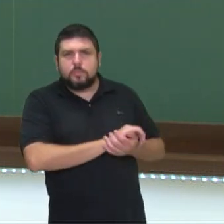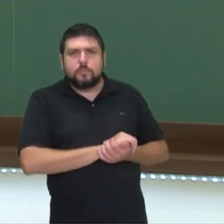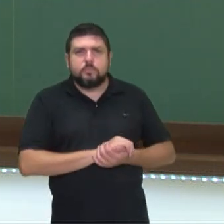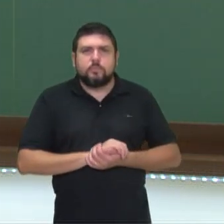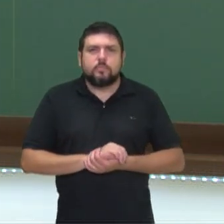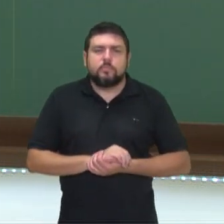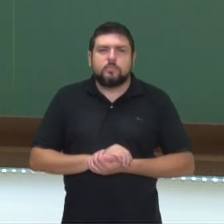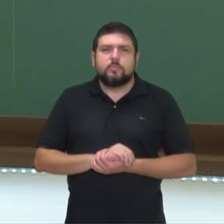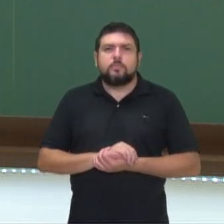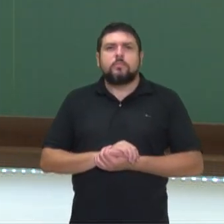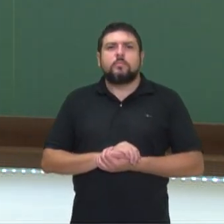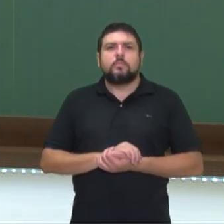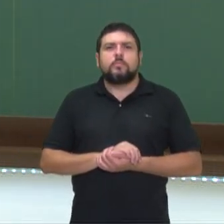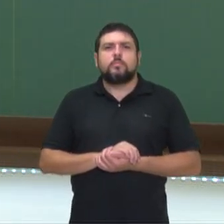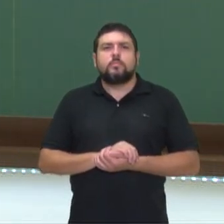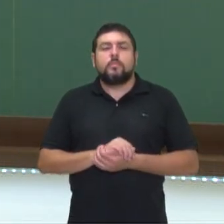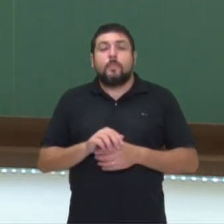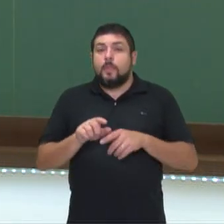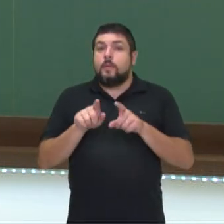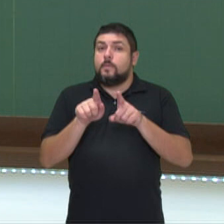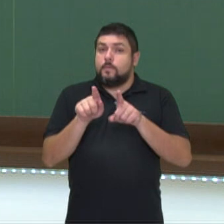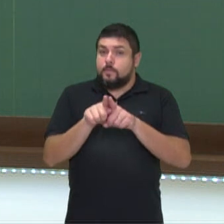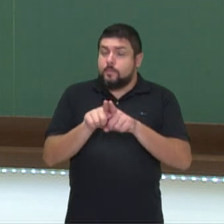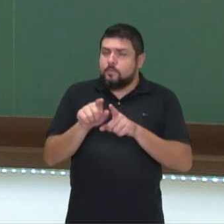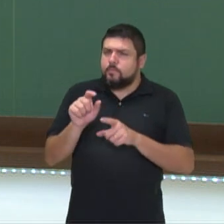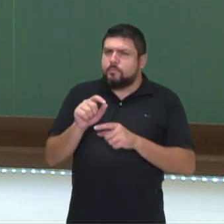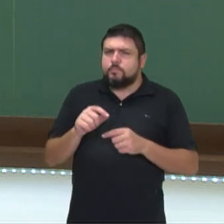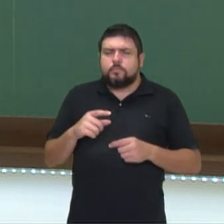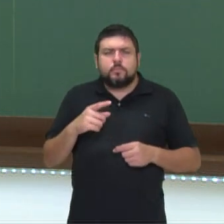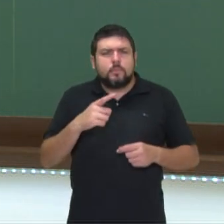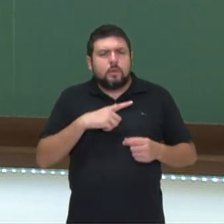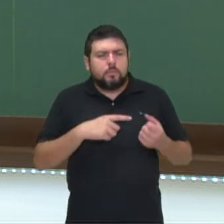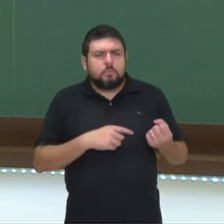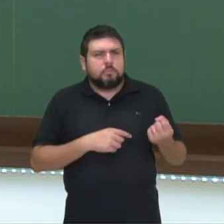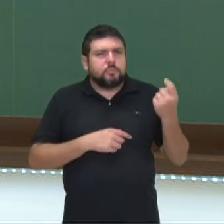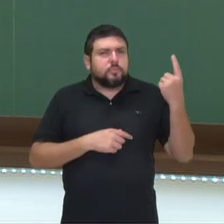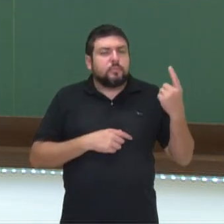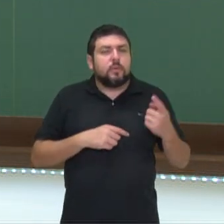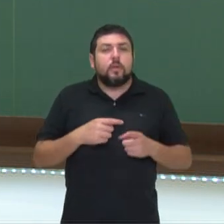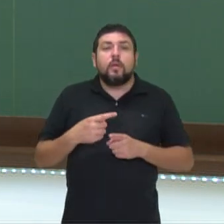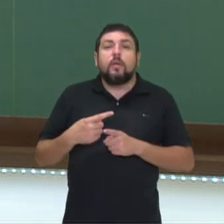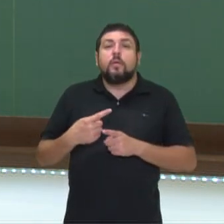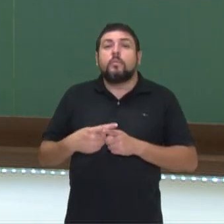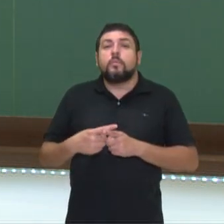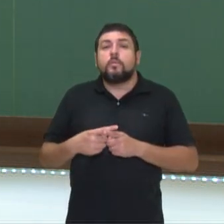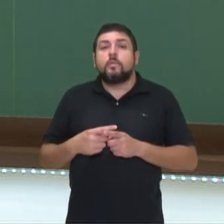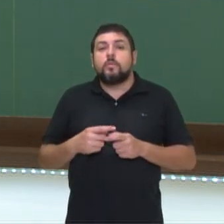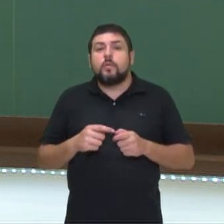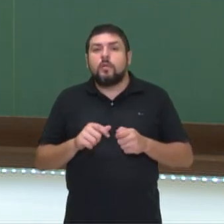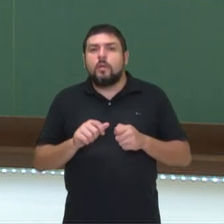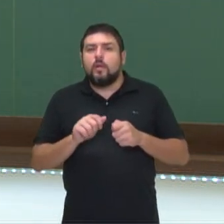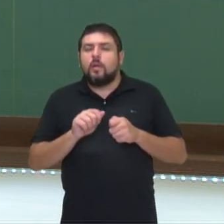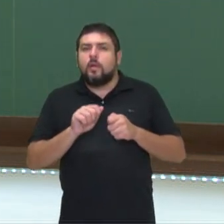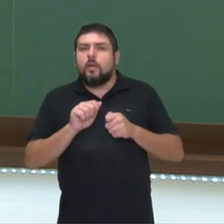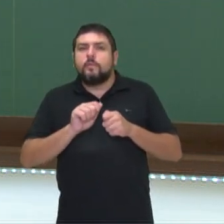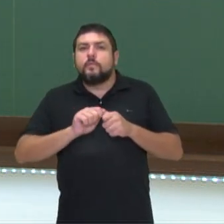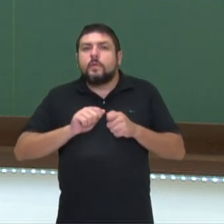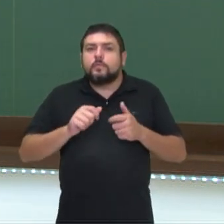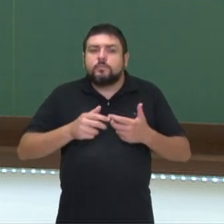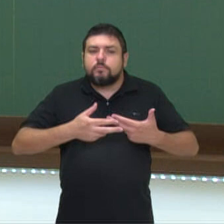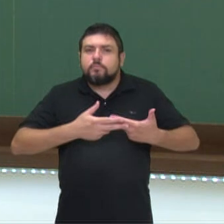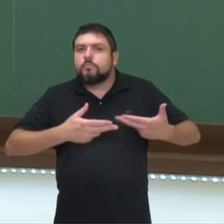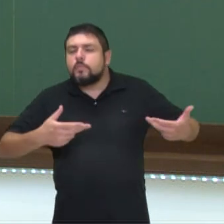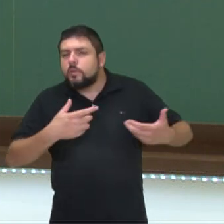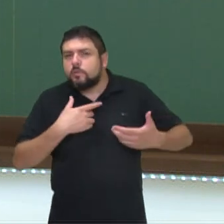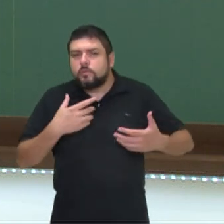preferisse. E ainda, a gente tem algo inusitado, porque ela faz várias ações inusitadas aí